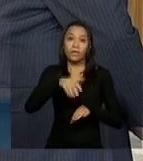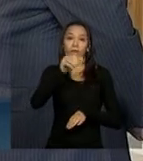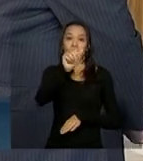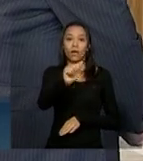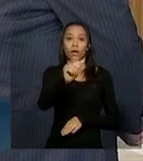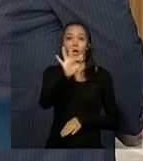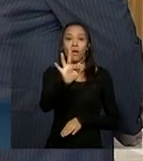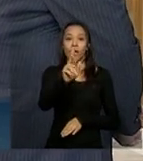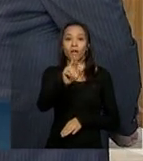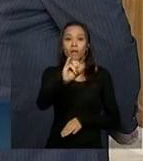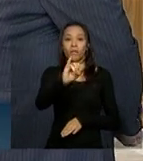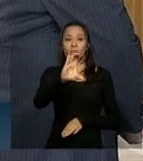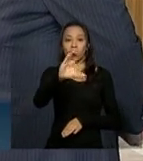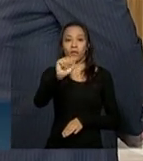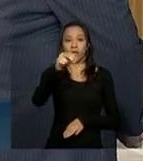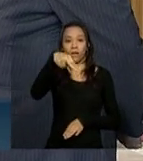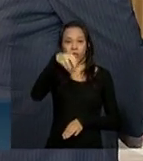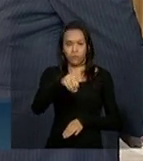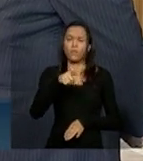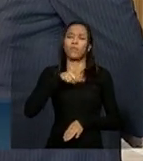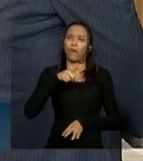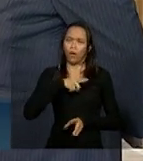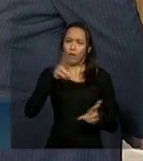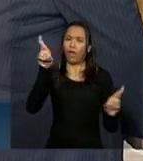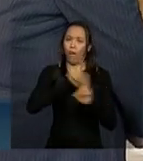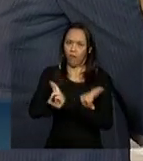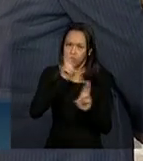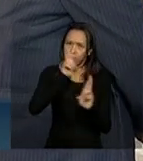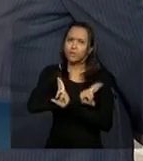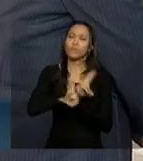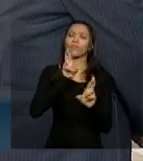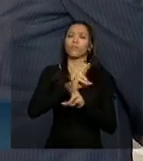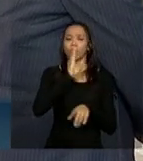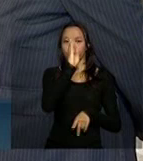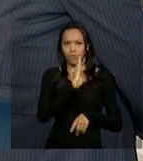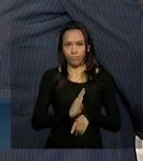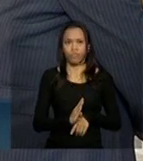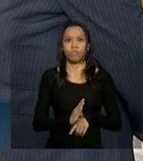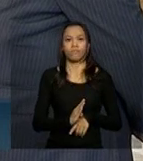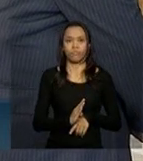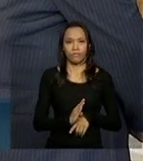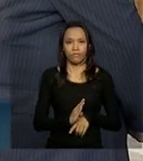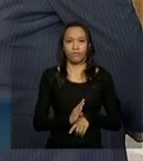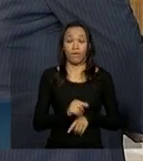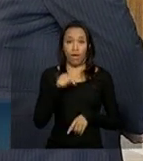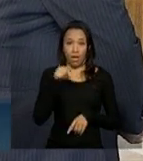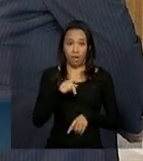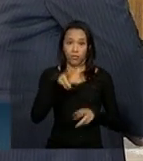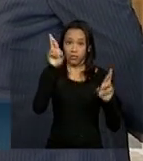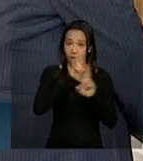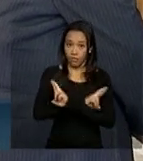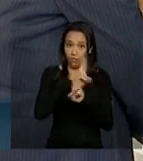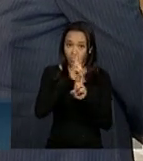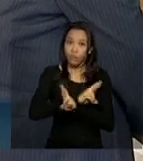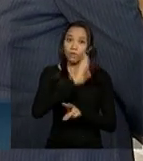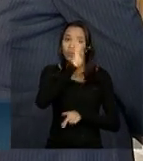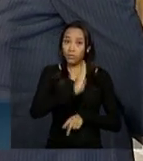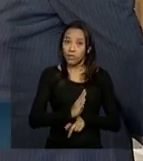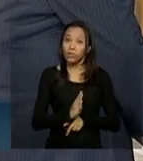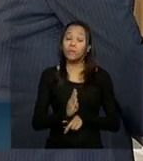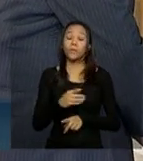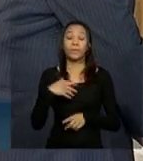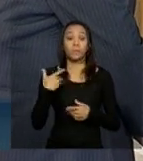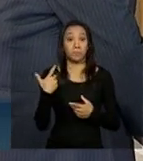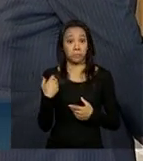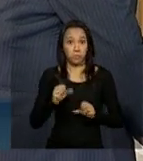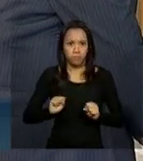Tem relações diplomáticas com o Brasil e essas relações diplomáticas ganharam um